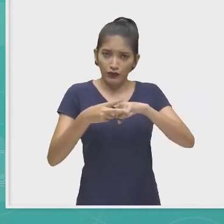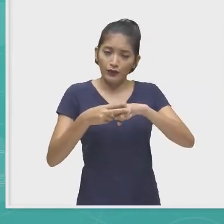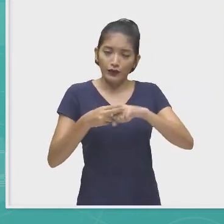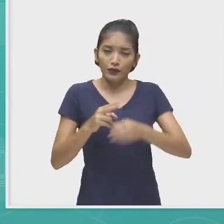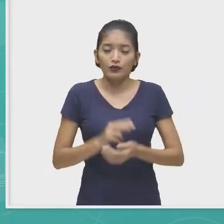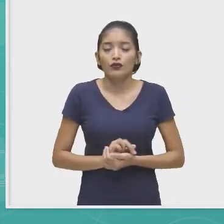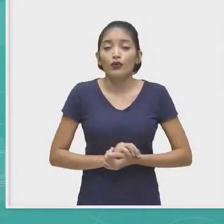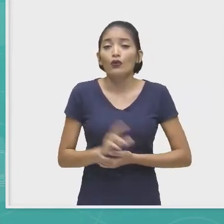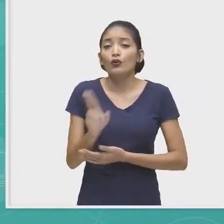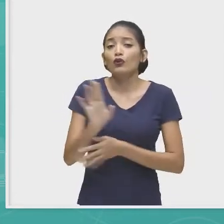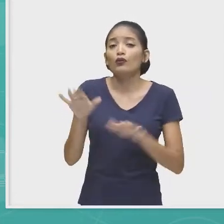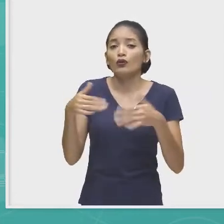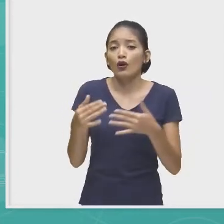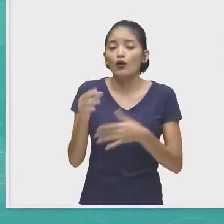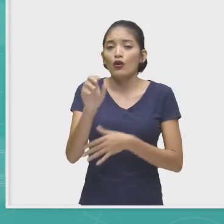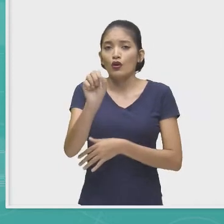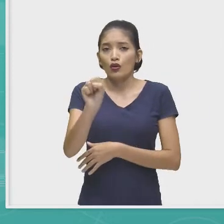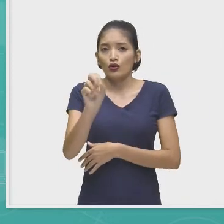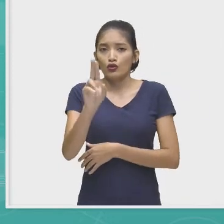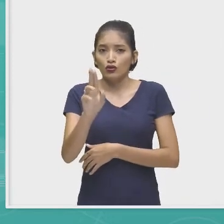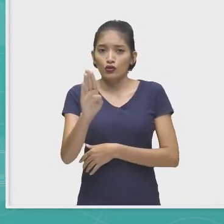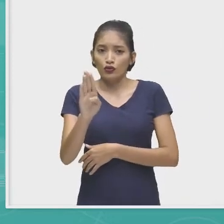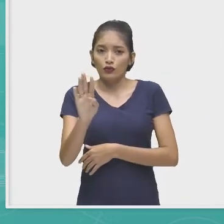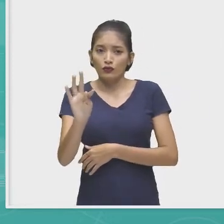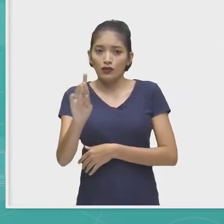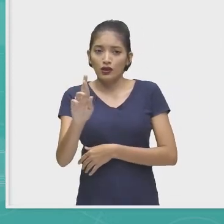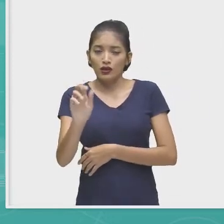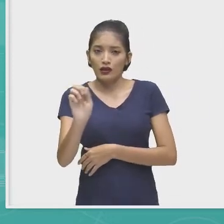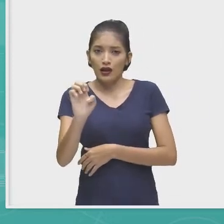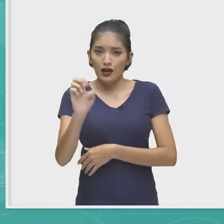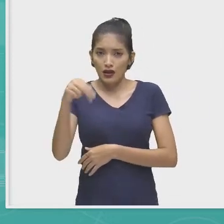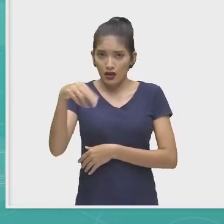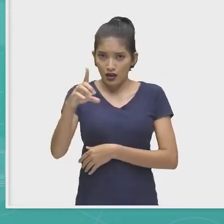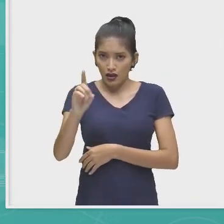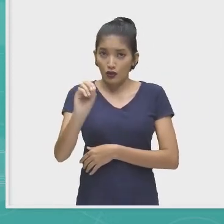é chamado de subtraindo, que vale o nosso 22.